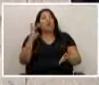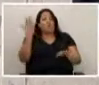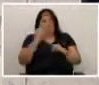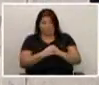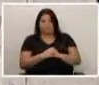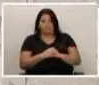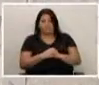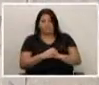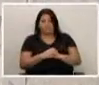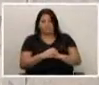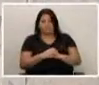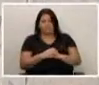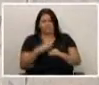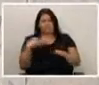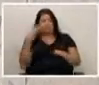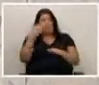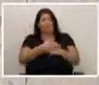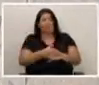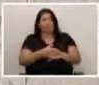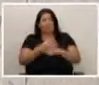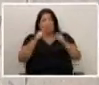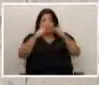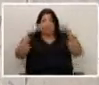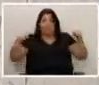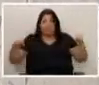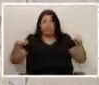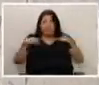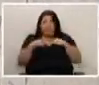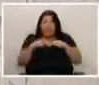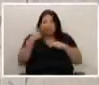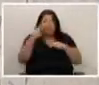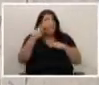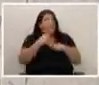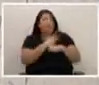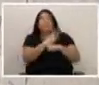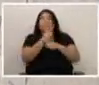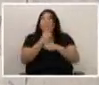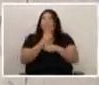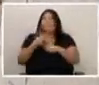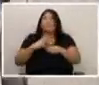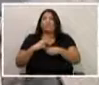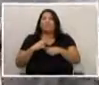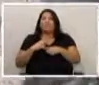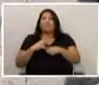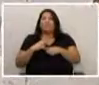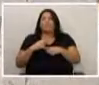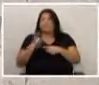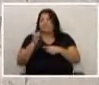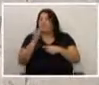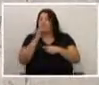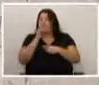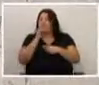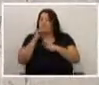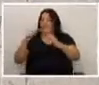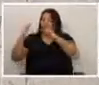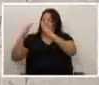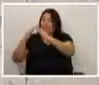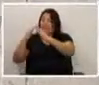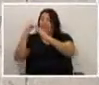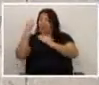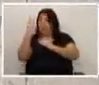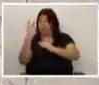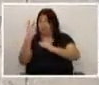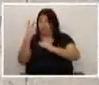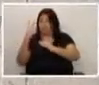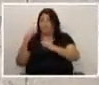lá? Adentrando a sala, enquanto era feita a perícia, nós verificamos que haviam 3 corpos, eram 2 casas num terreno só, eram 2 casas.